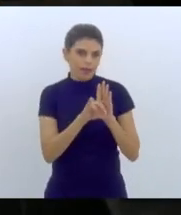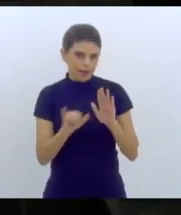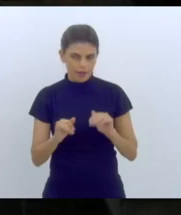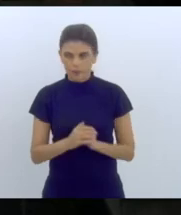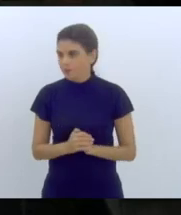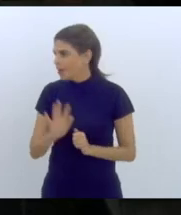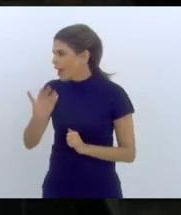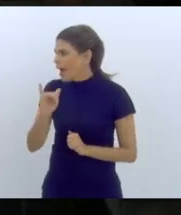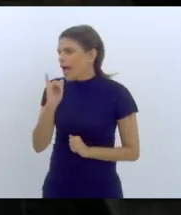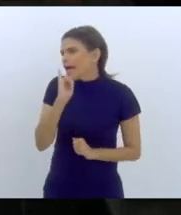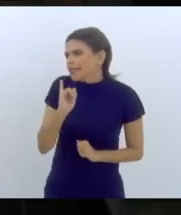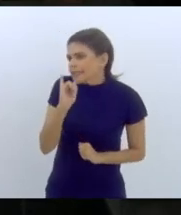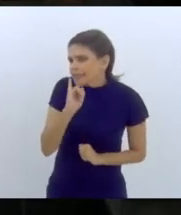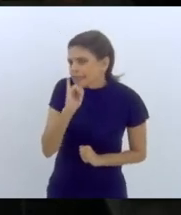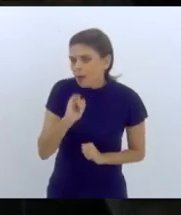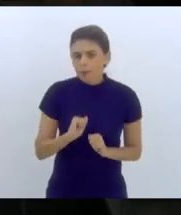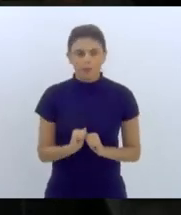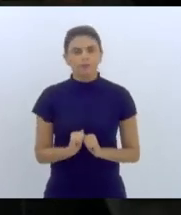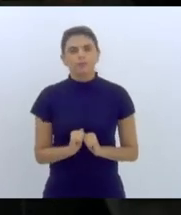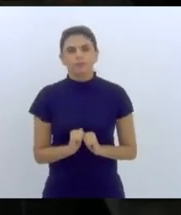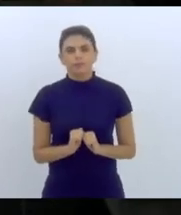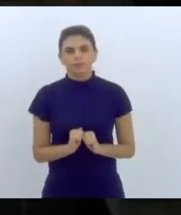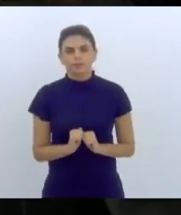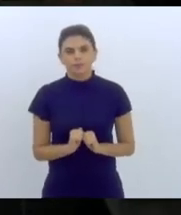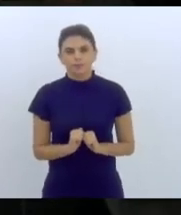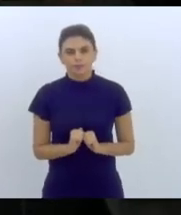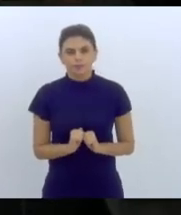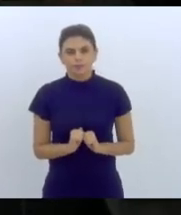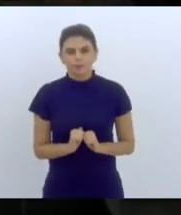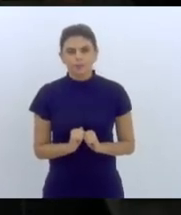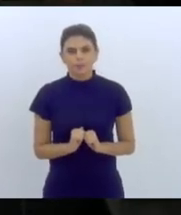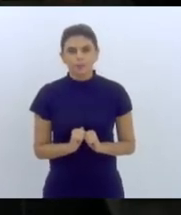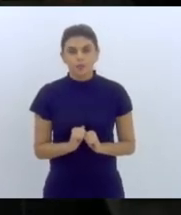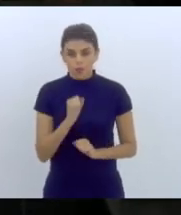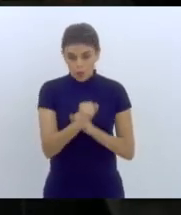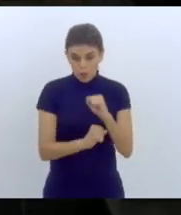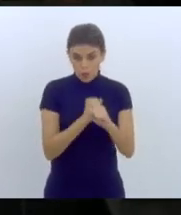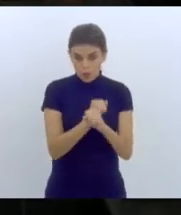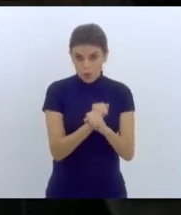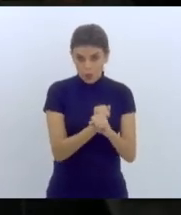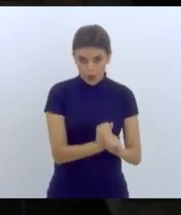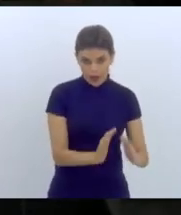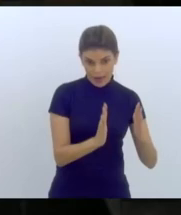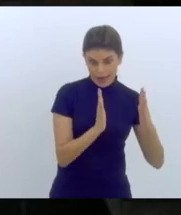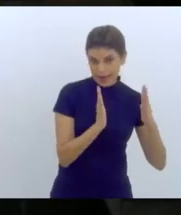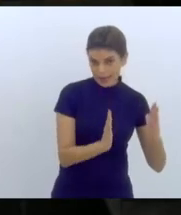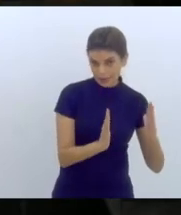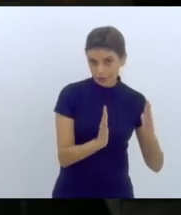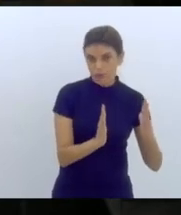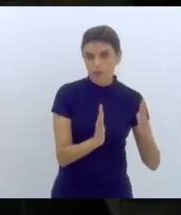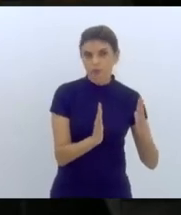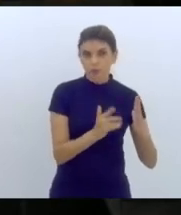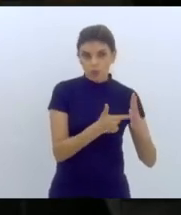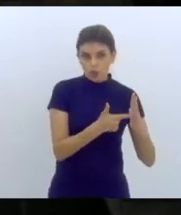Pegamos aqui, por exemplo, o exercício de